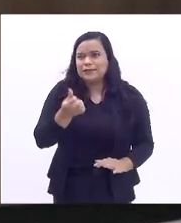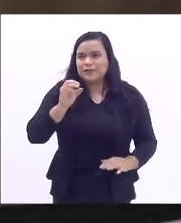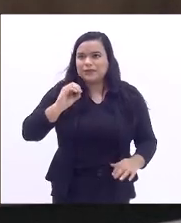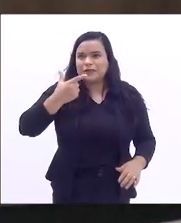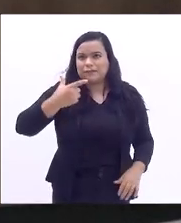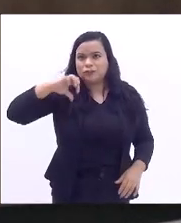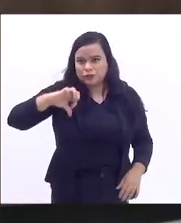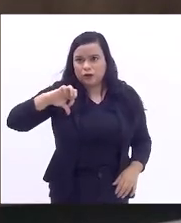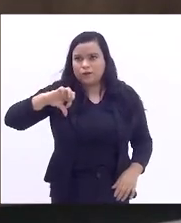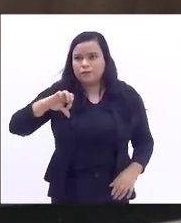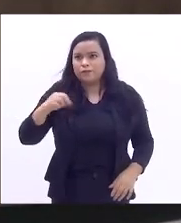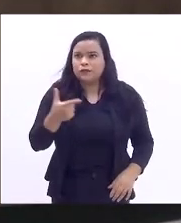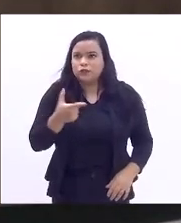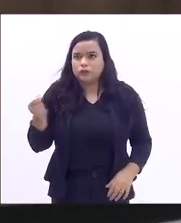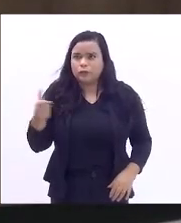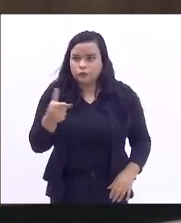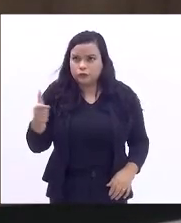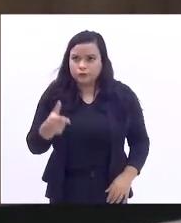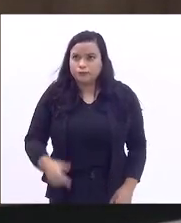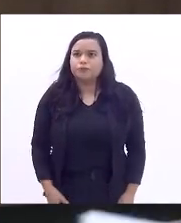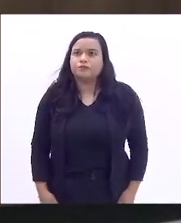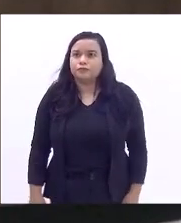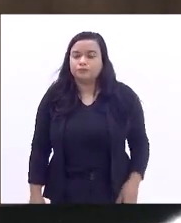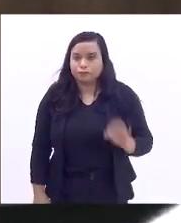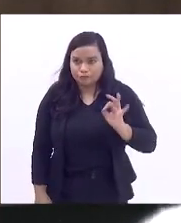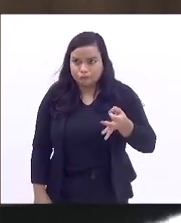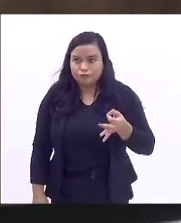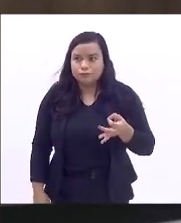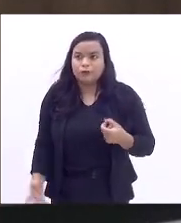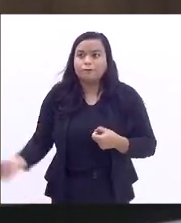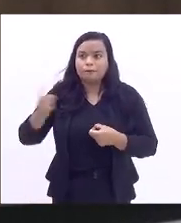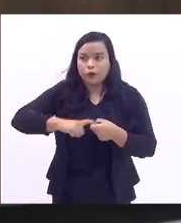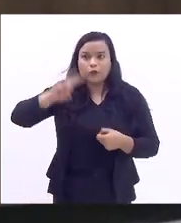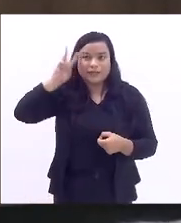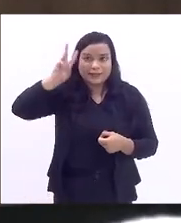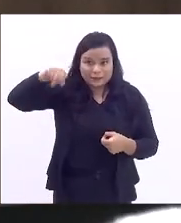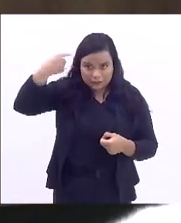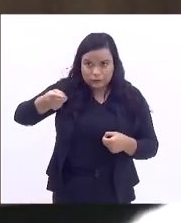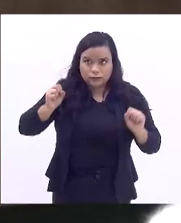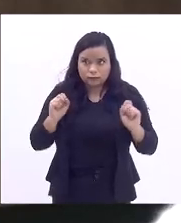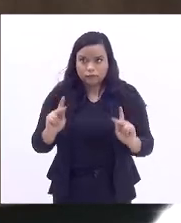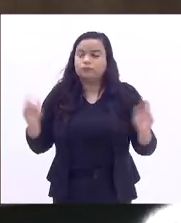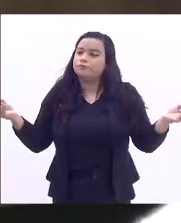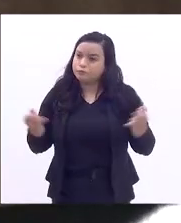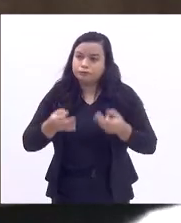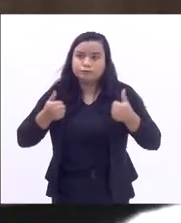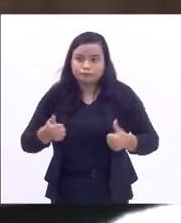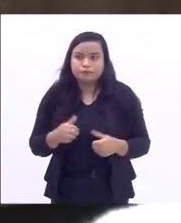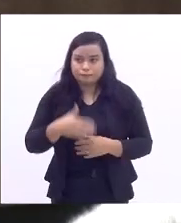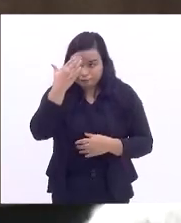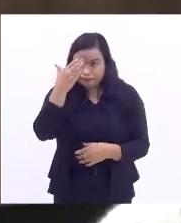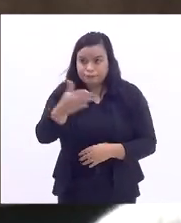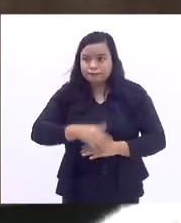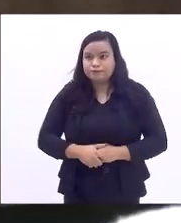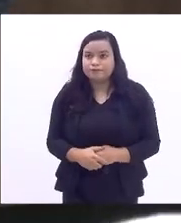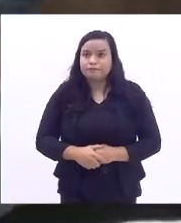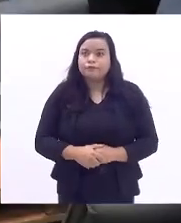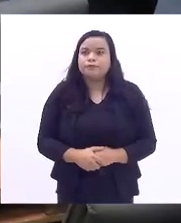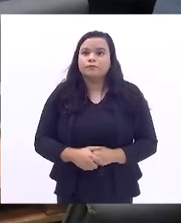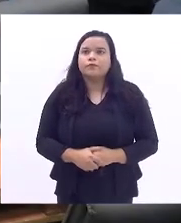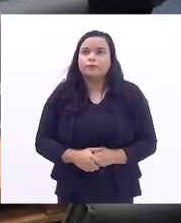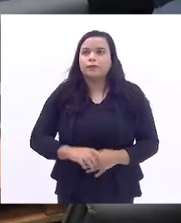2022 60 2922 volta na próxima terça pode ser perfeito Muito obrigado a